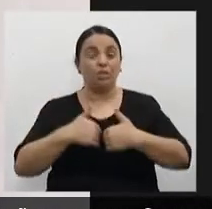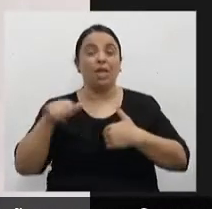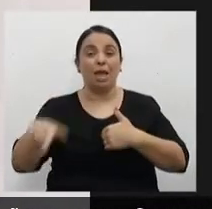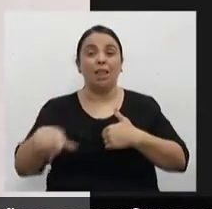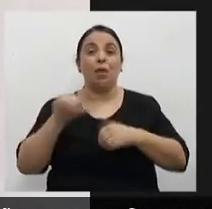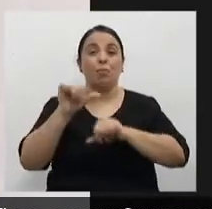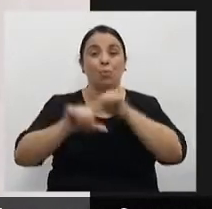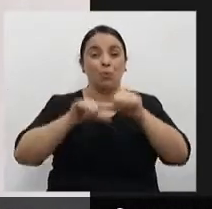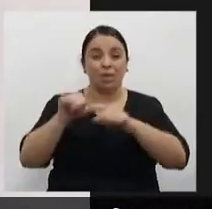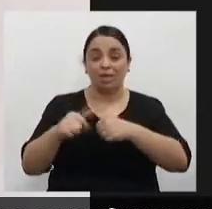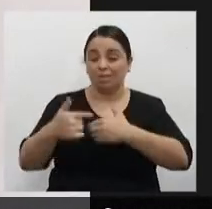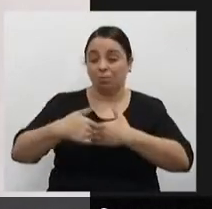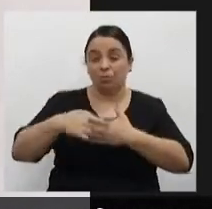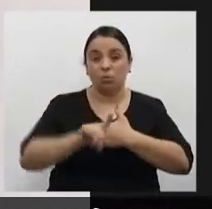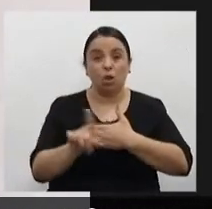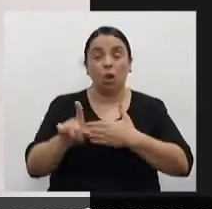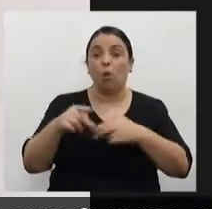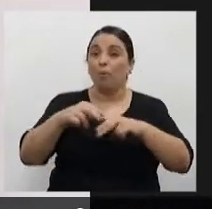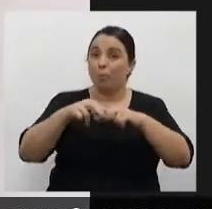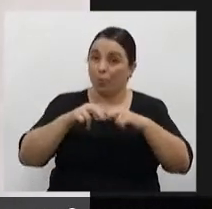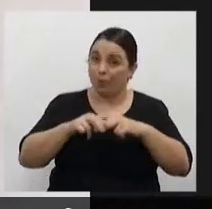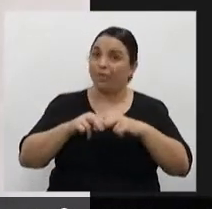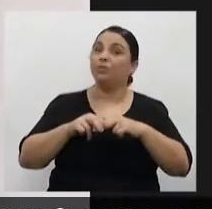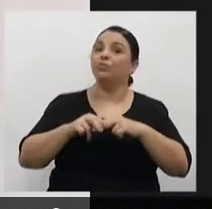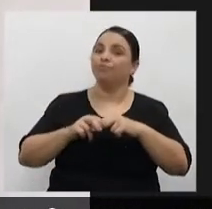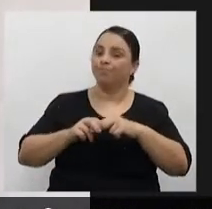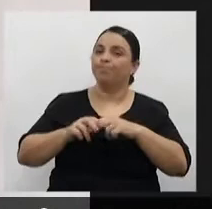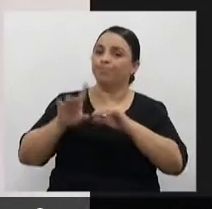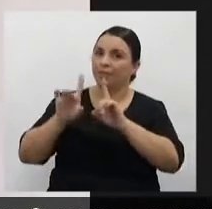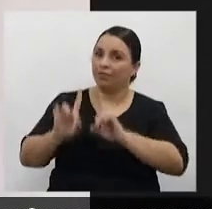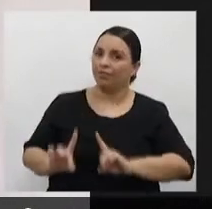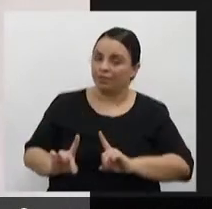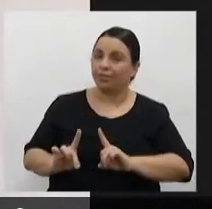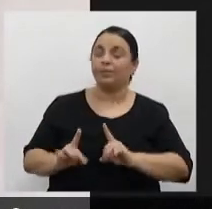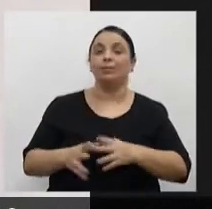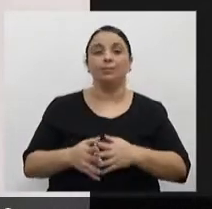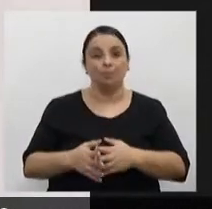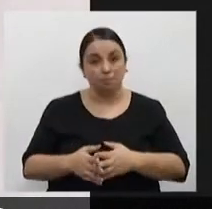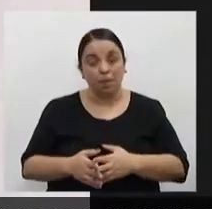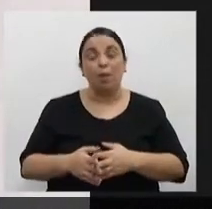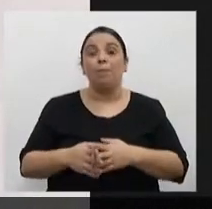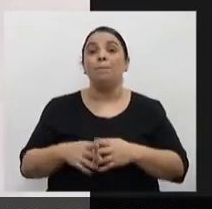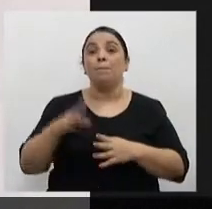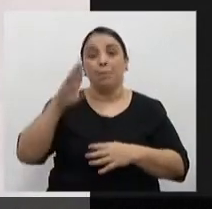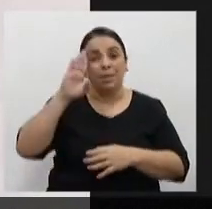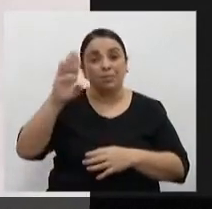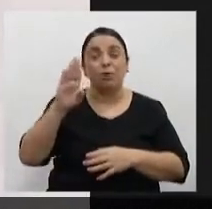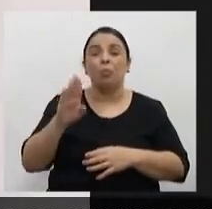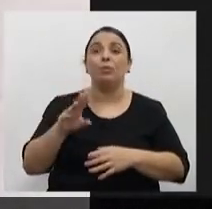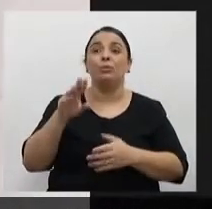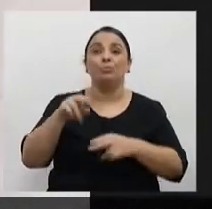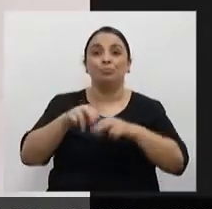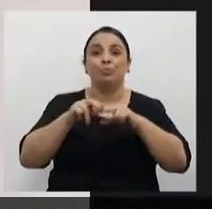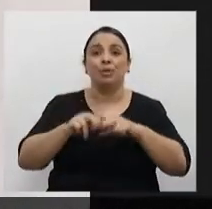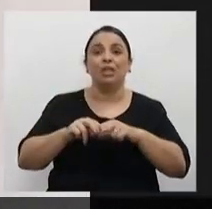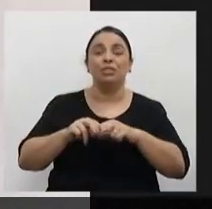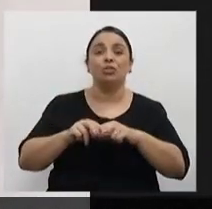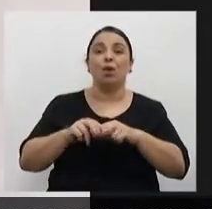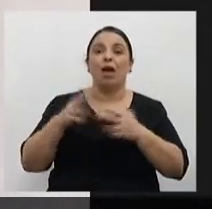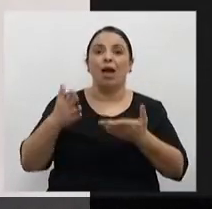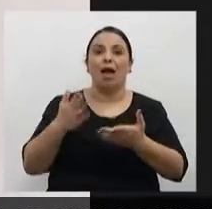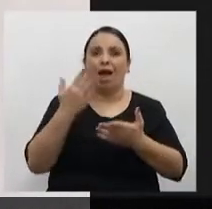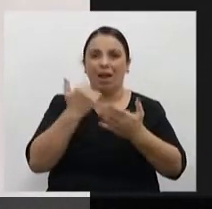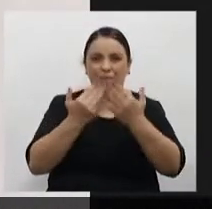imunológicas importantes decorrentes, principalmente das dificuldades alimentares. Muitos têm ou